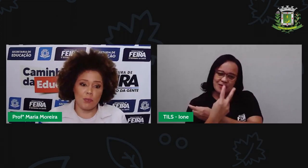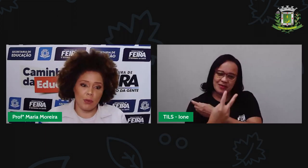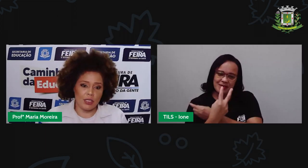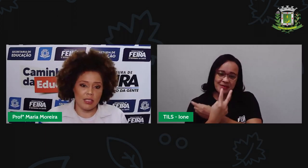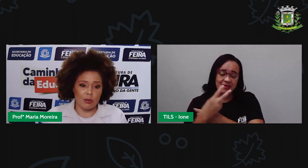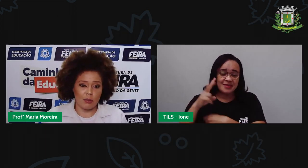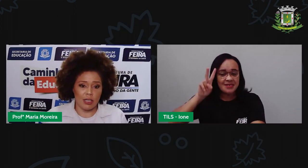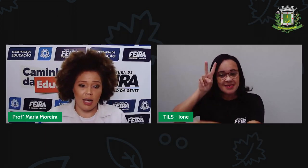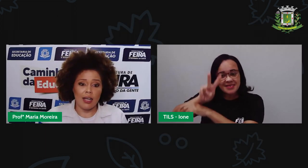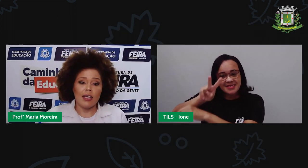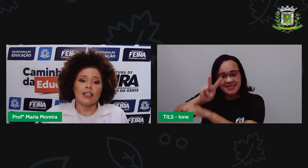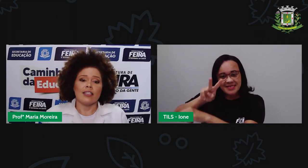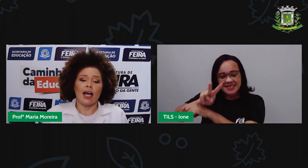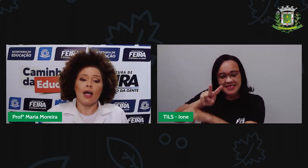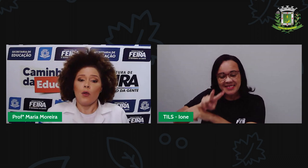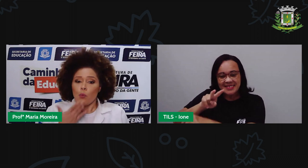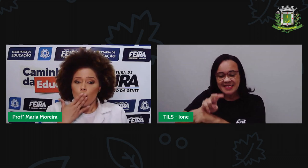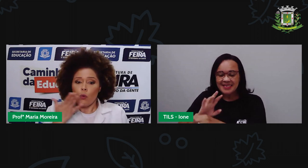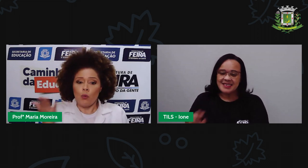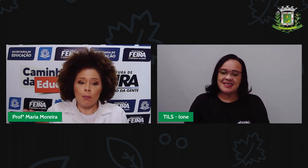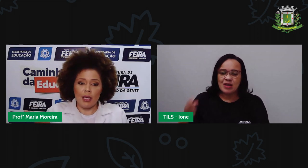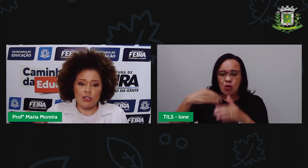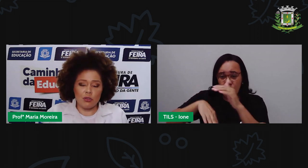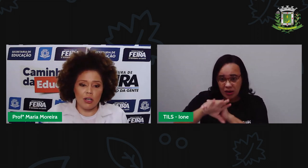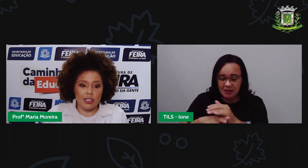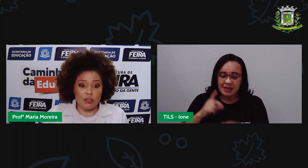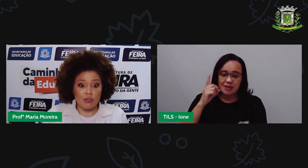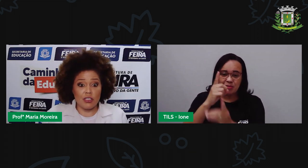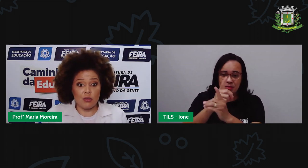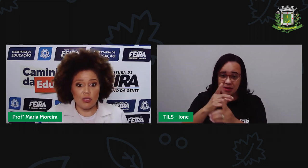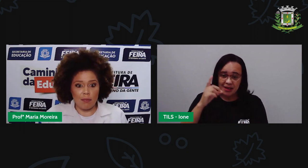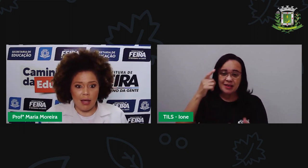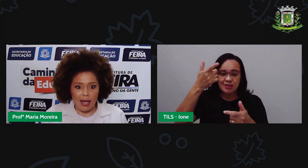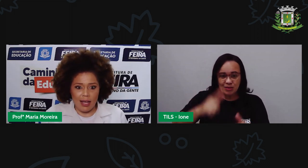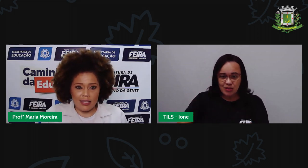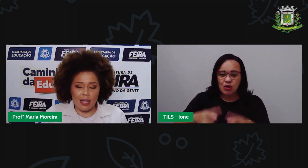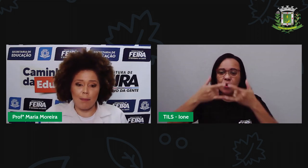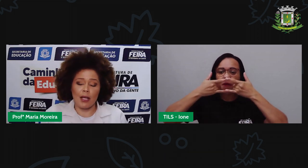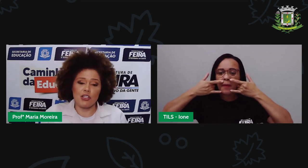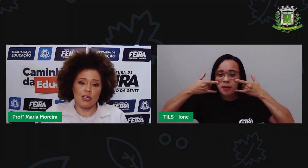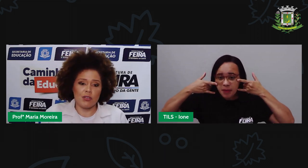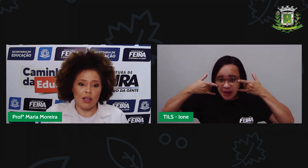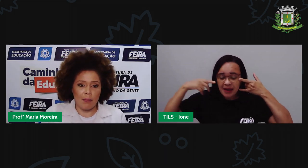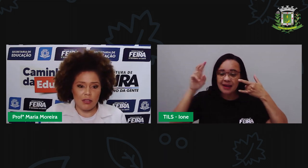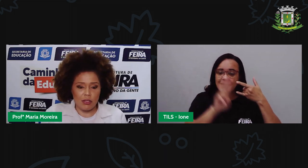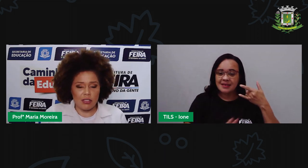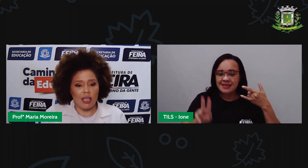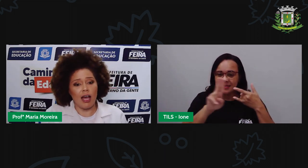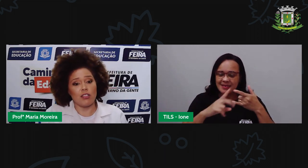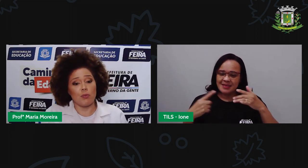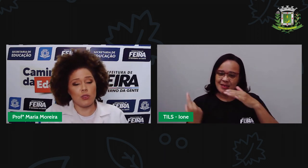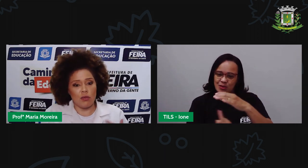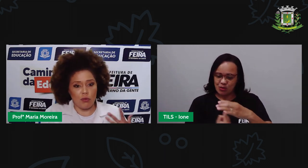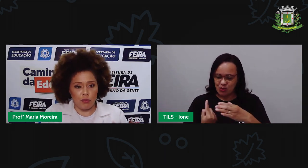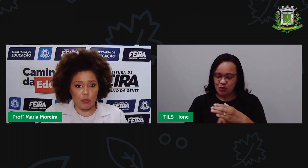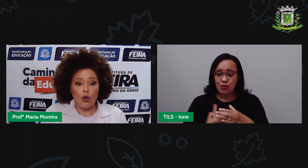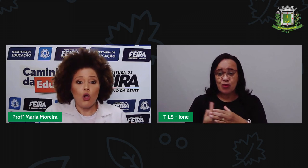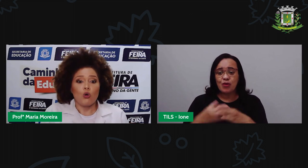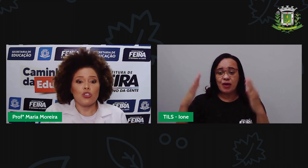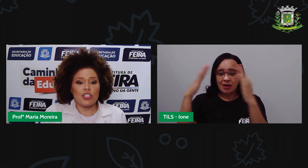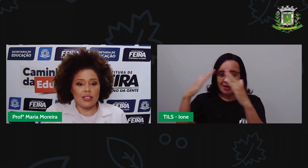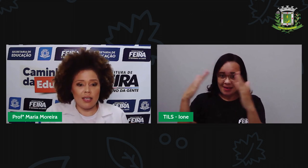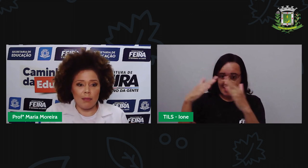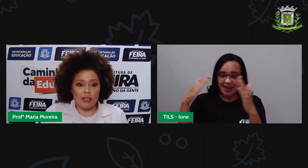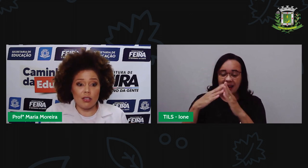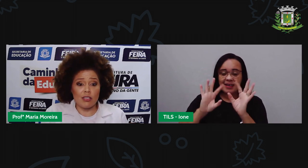em breve a gente possa se encontrar. Tá? Um beijo no coração de vocês. Usem máscara, pratiquem isolamento social, se possível for